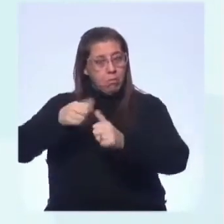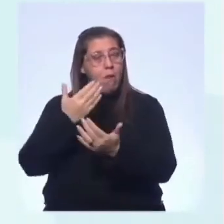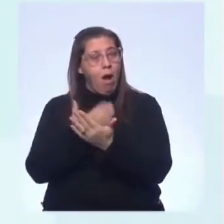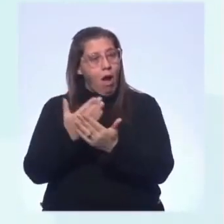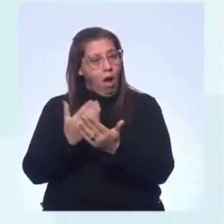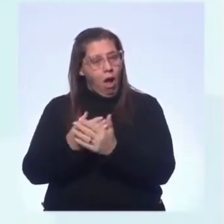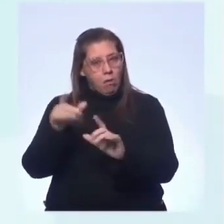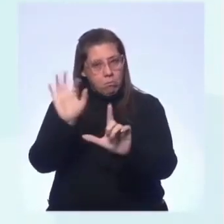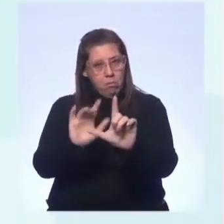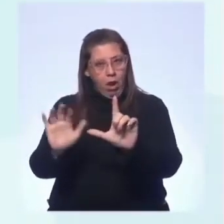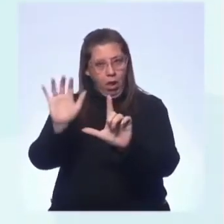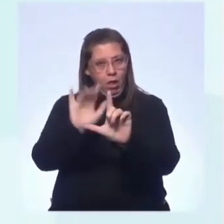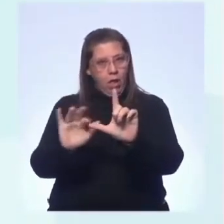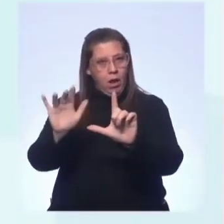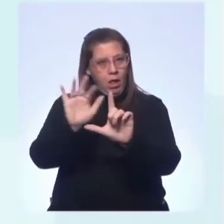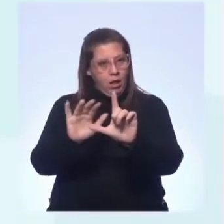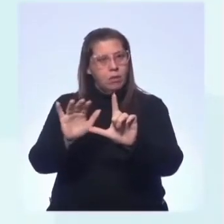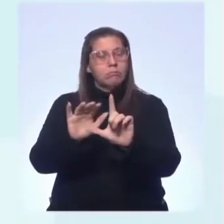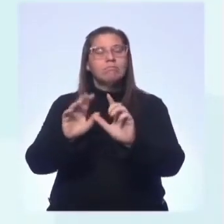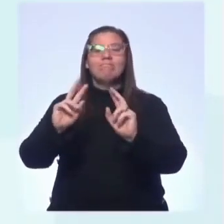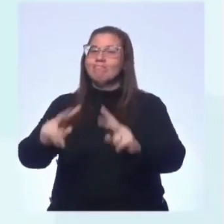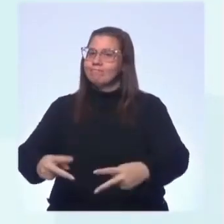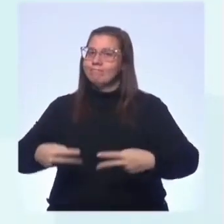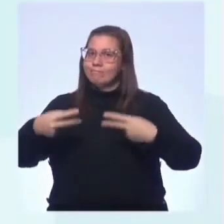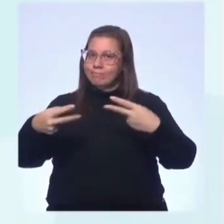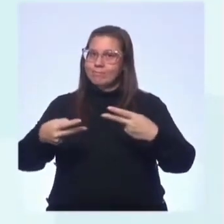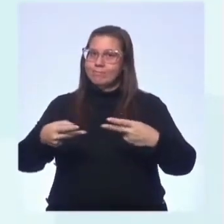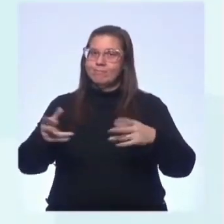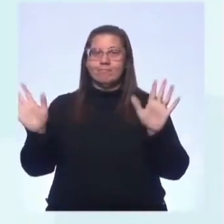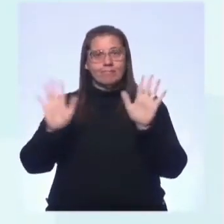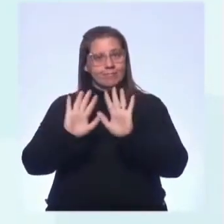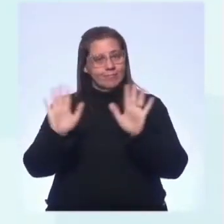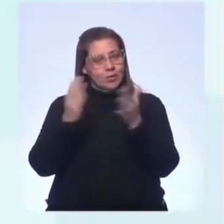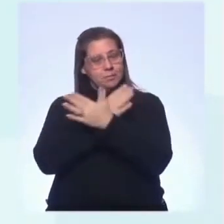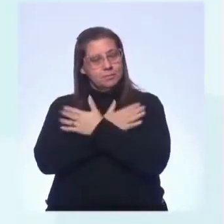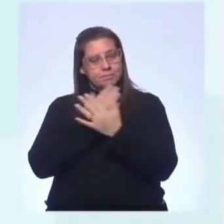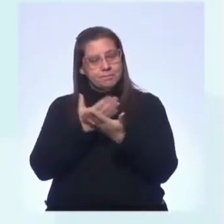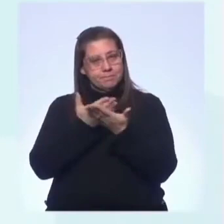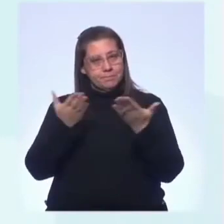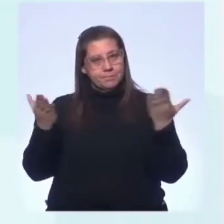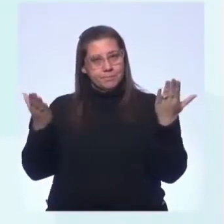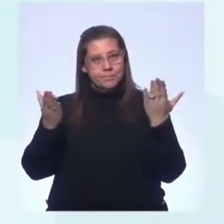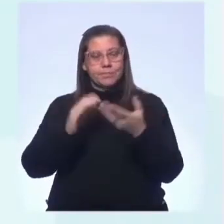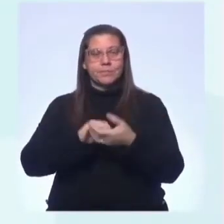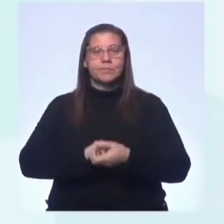tá certo? Aí o QR Code, o link, e até a próxima. Um abraço a todos.